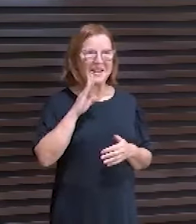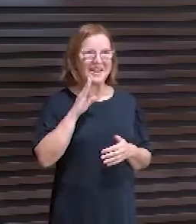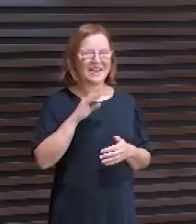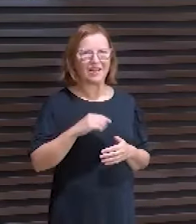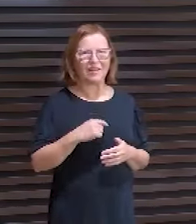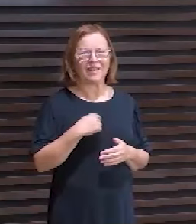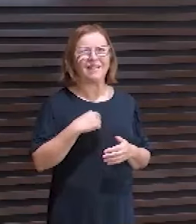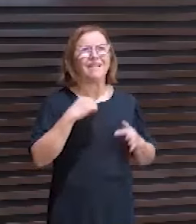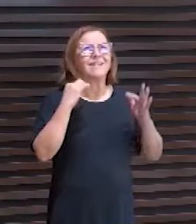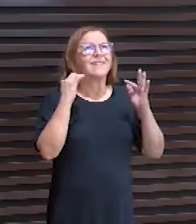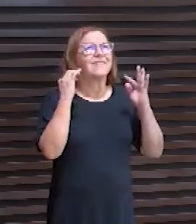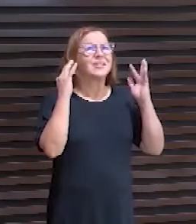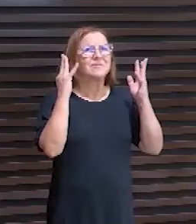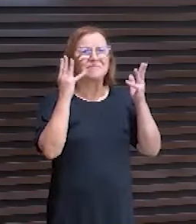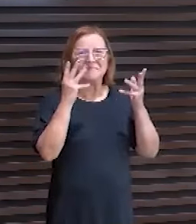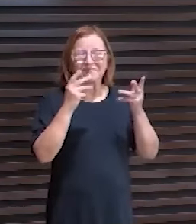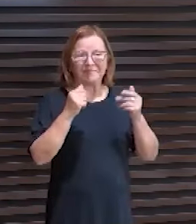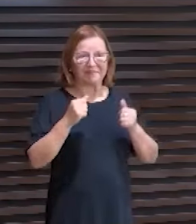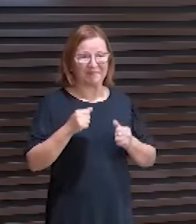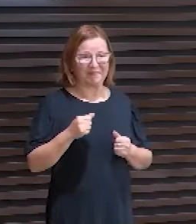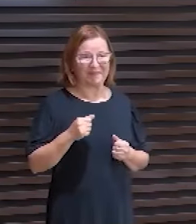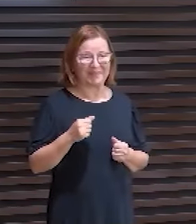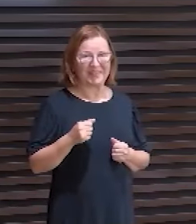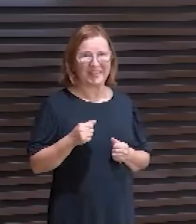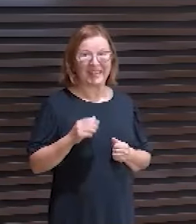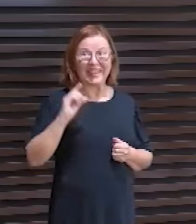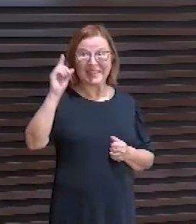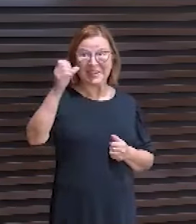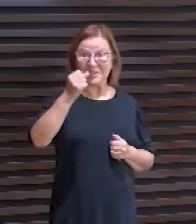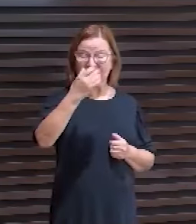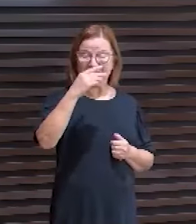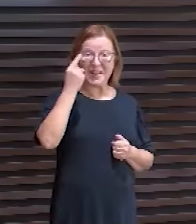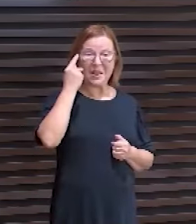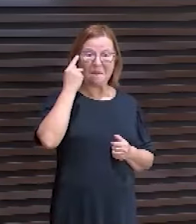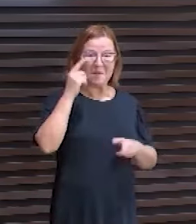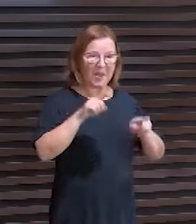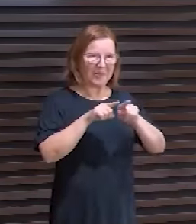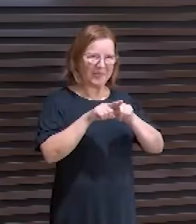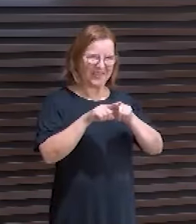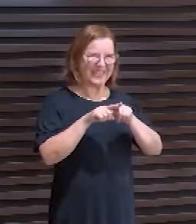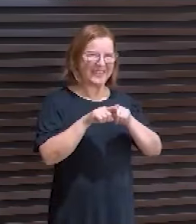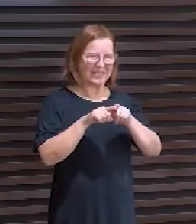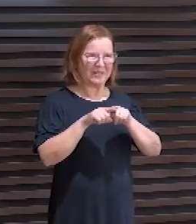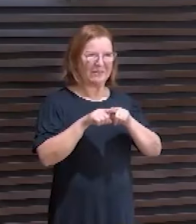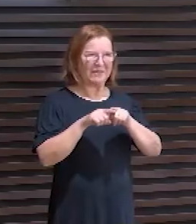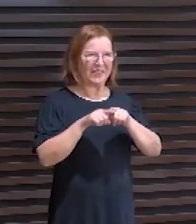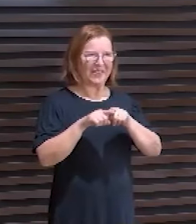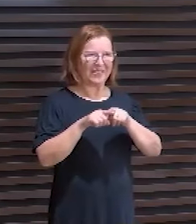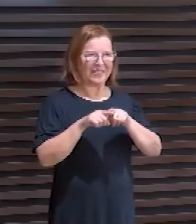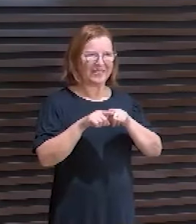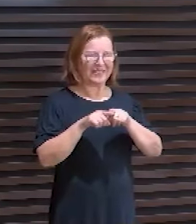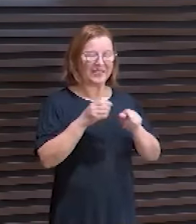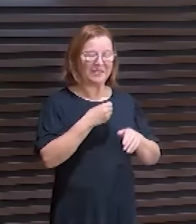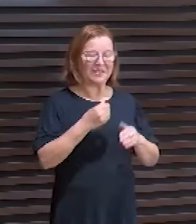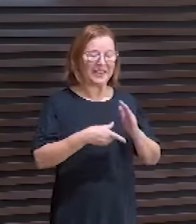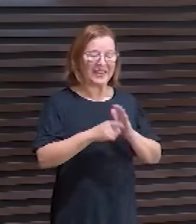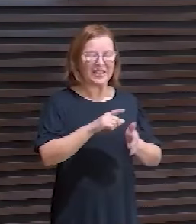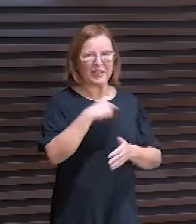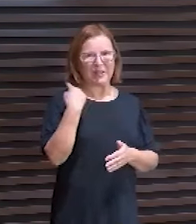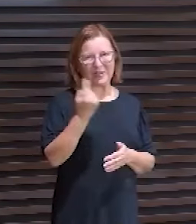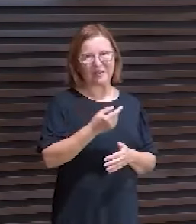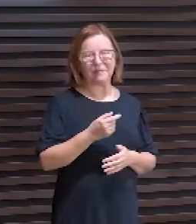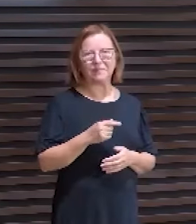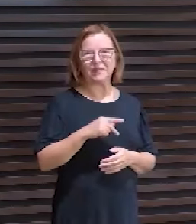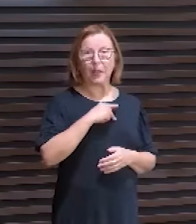fico assim Maravilhado com o que Deus revela para os irmãos que a gente tem que vieram Antes de nós Paulo